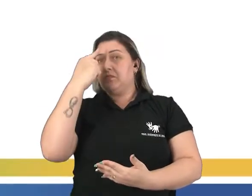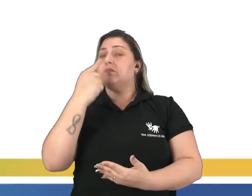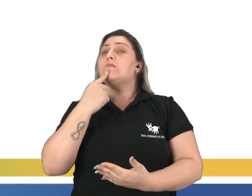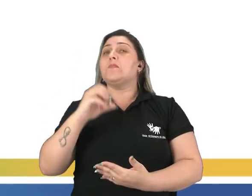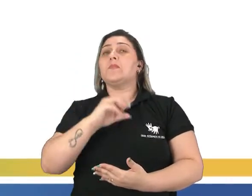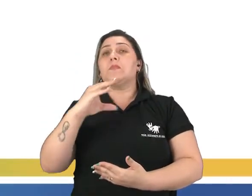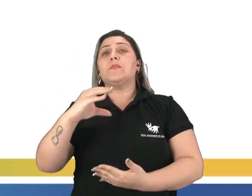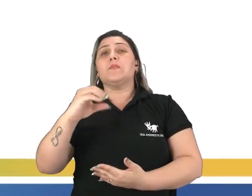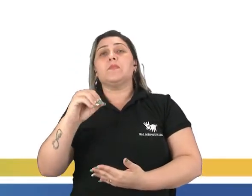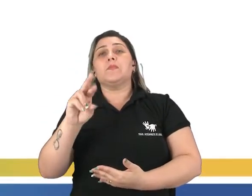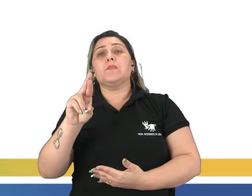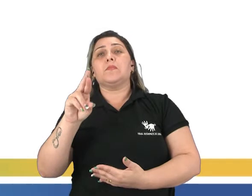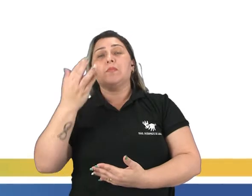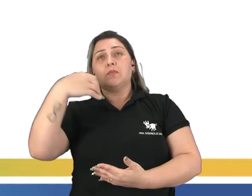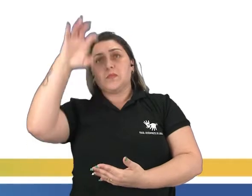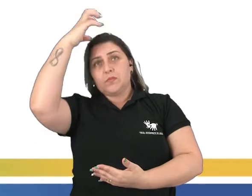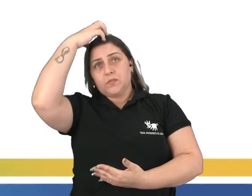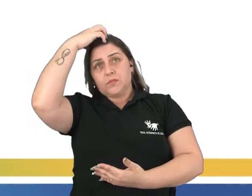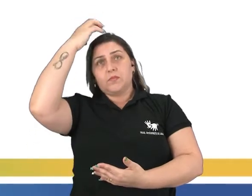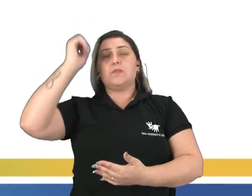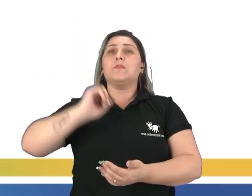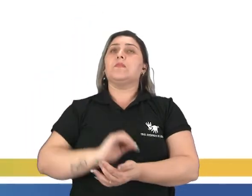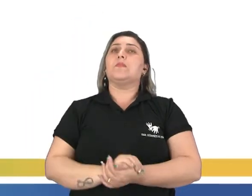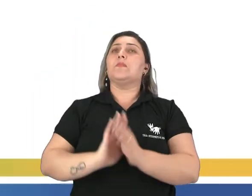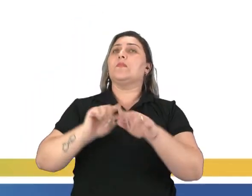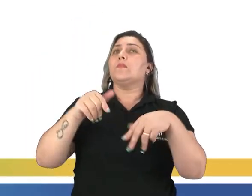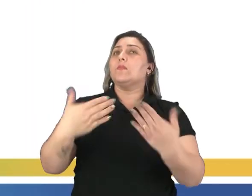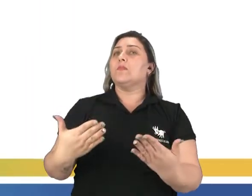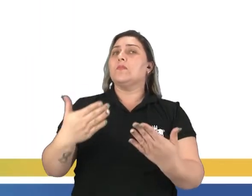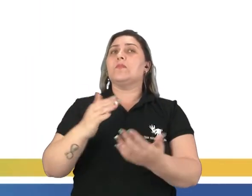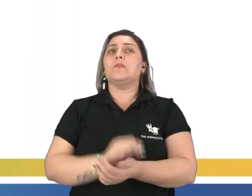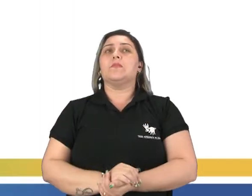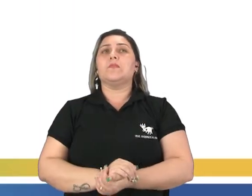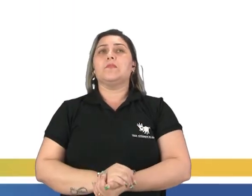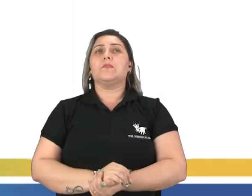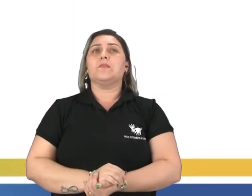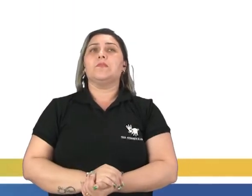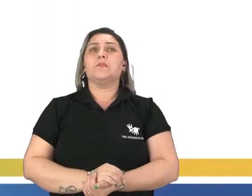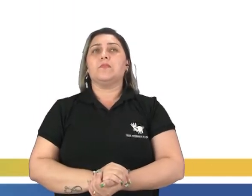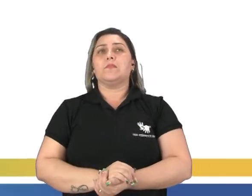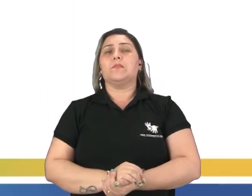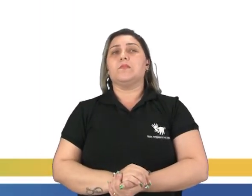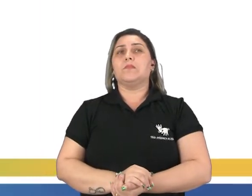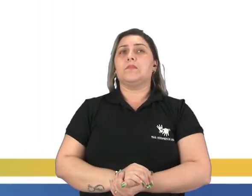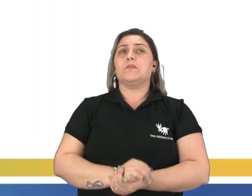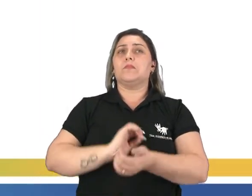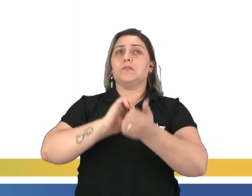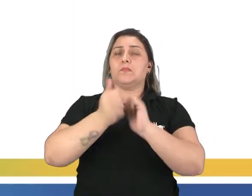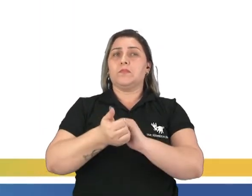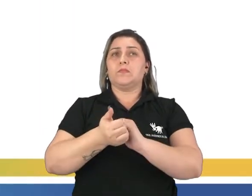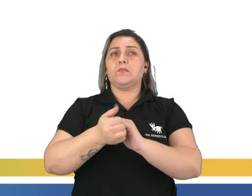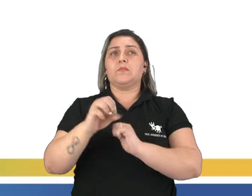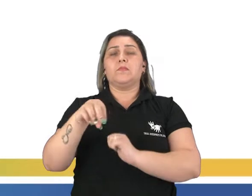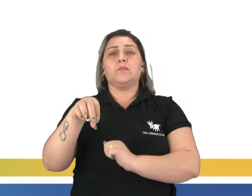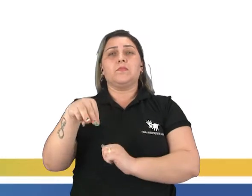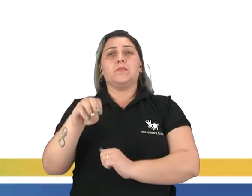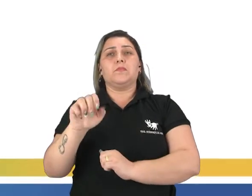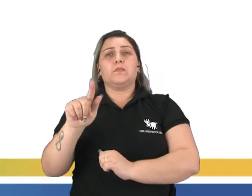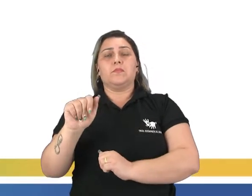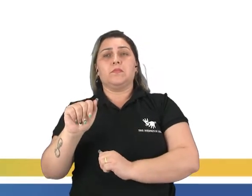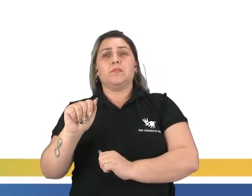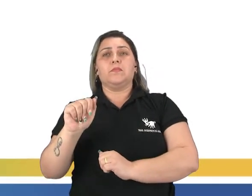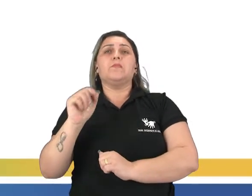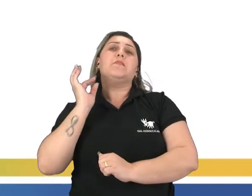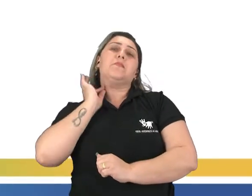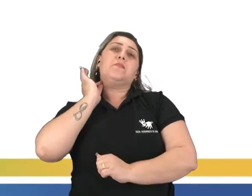coroa, né? Ou pode cair cara também. Qual é a probabilidade? Outro exemplo que a gente pode falar é jogando a Mega Sena, qual é a